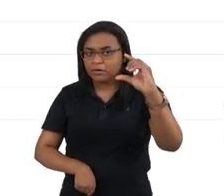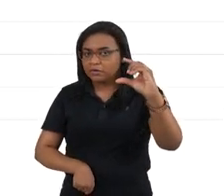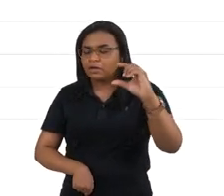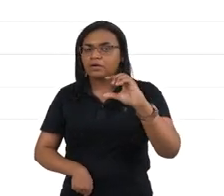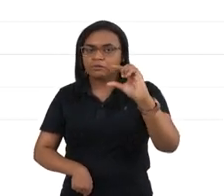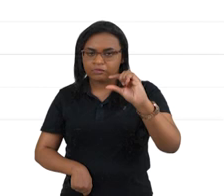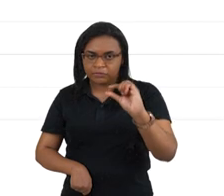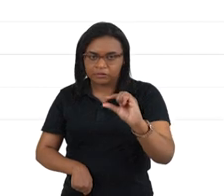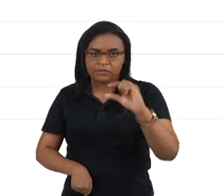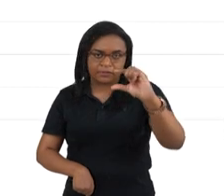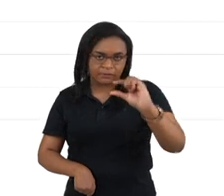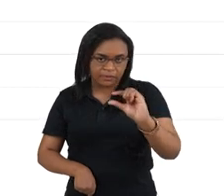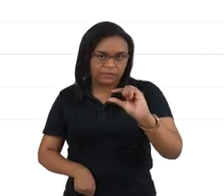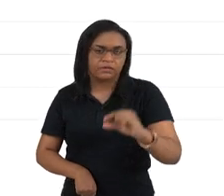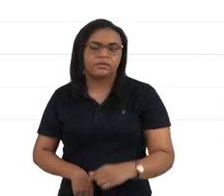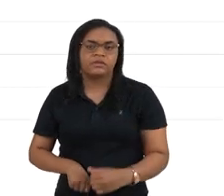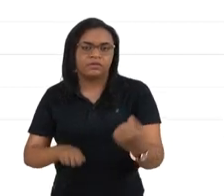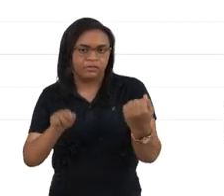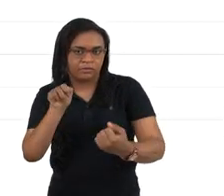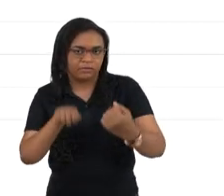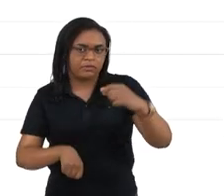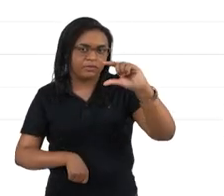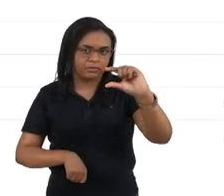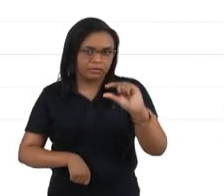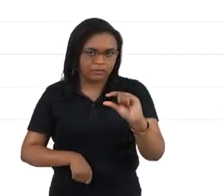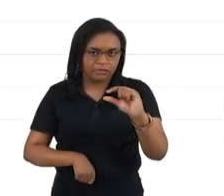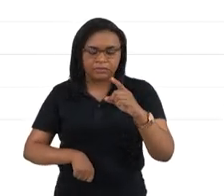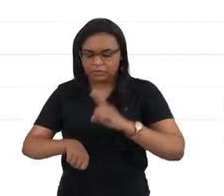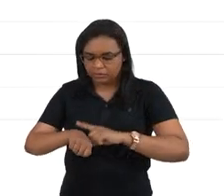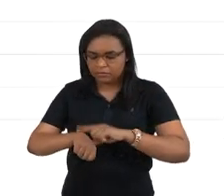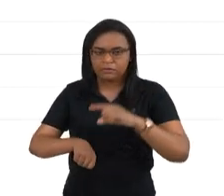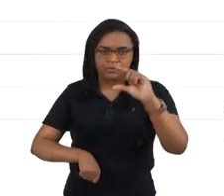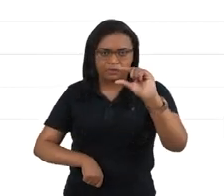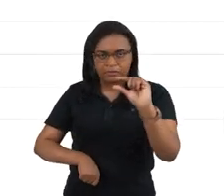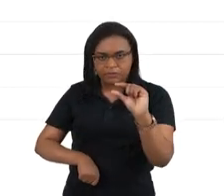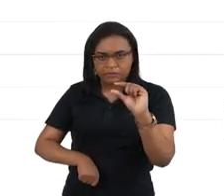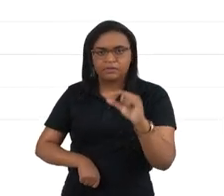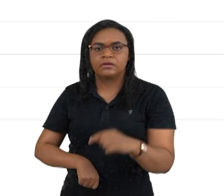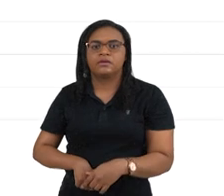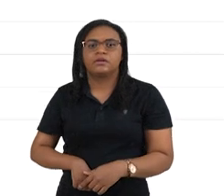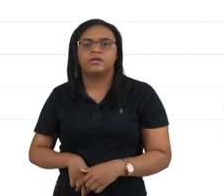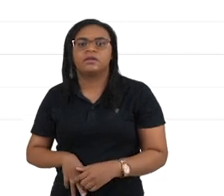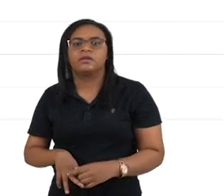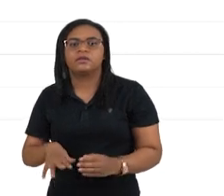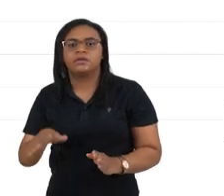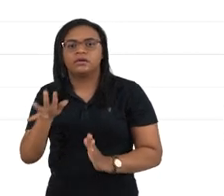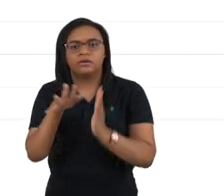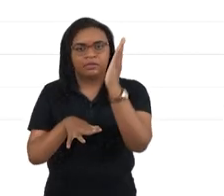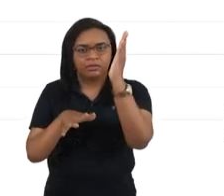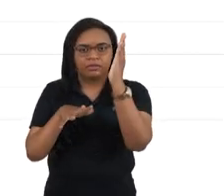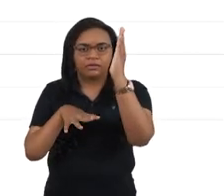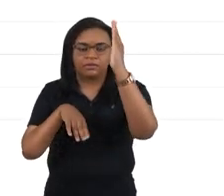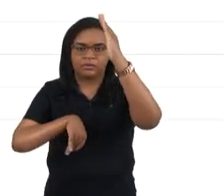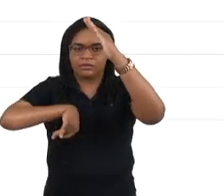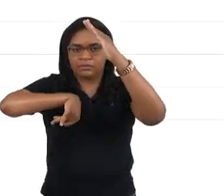mais rápido. Então aqui vai ser um número menor do que 4, cresce nesse sentido. Setinha, uma para baixo, outra para cima, sentido oposto. Então